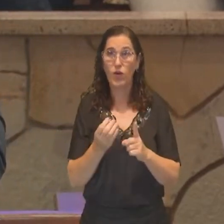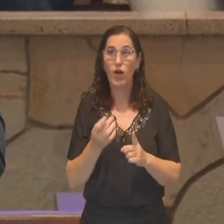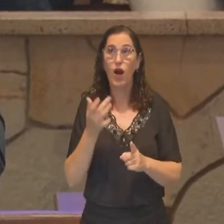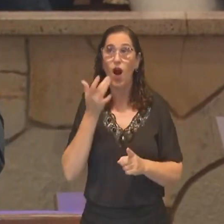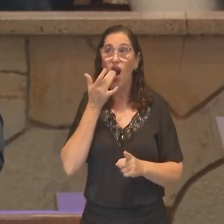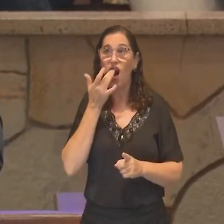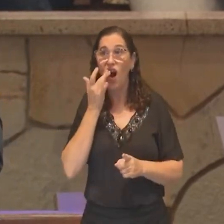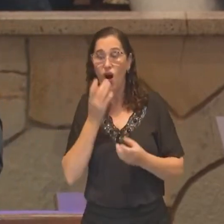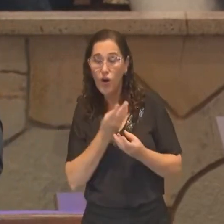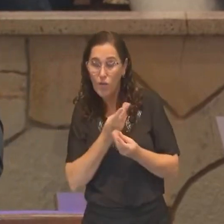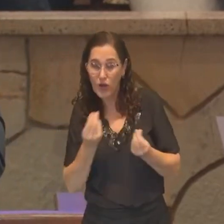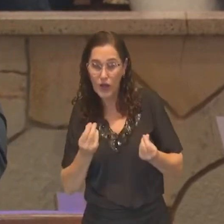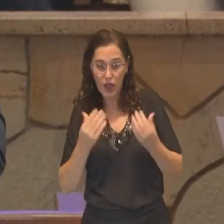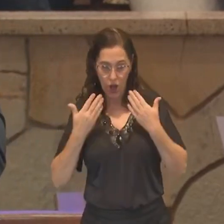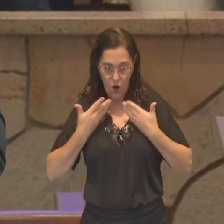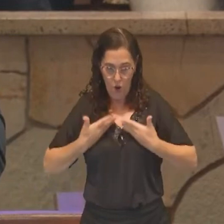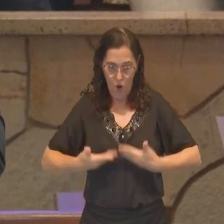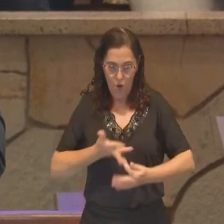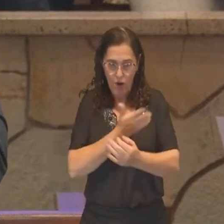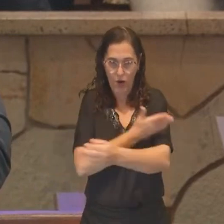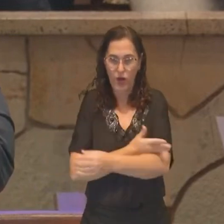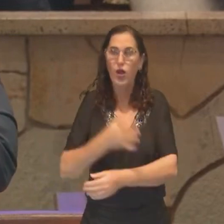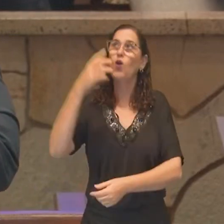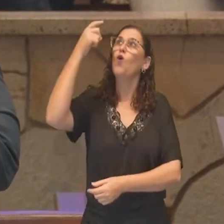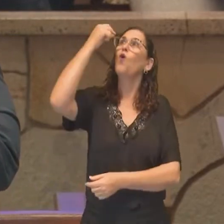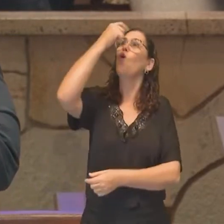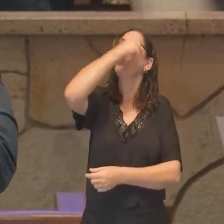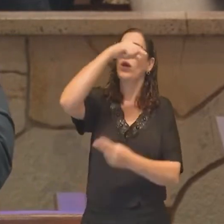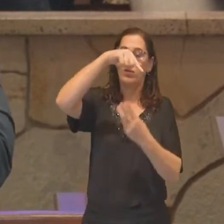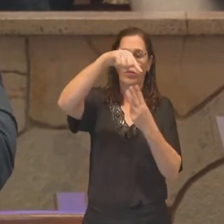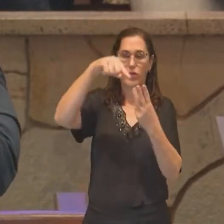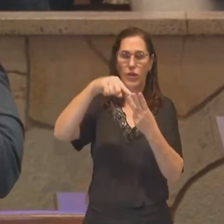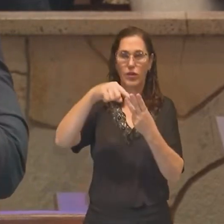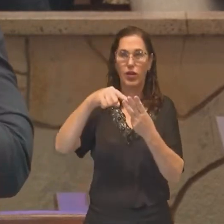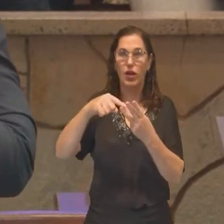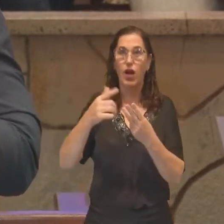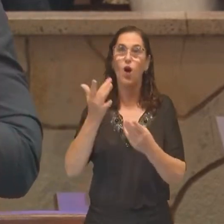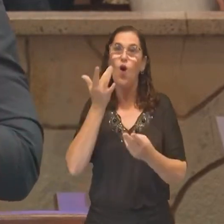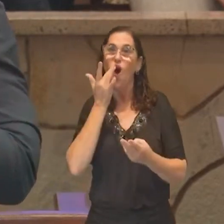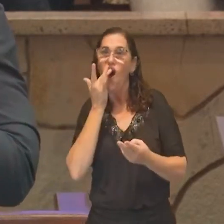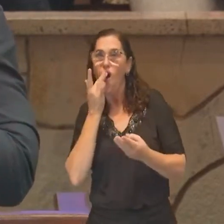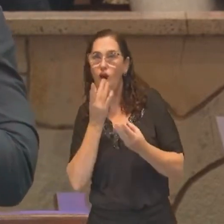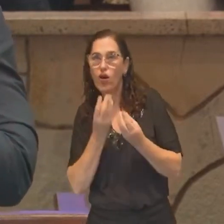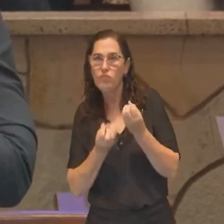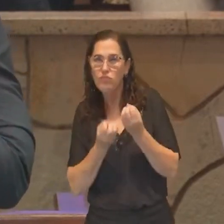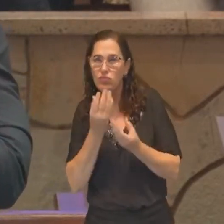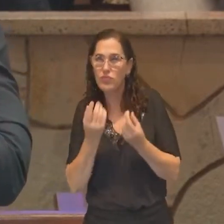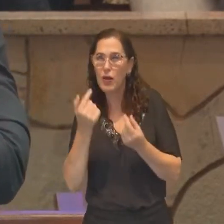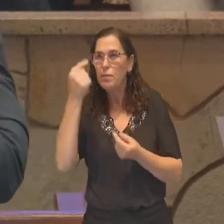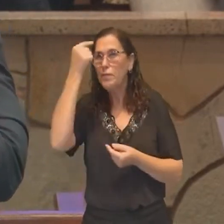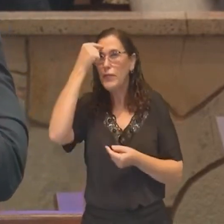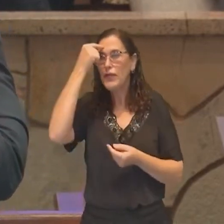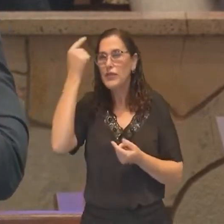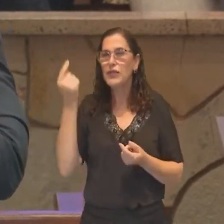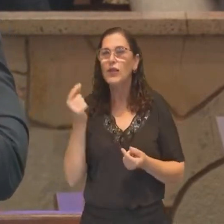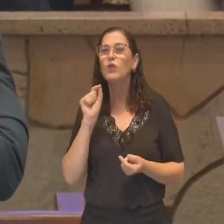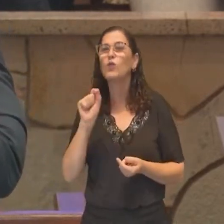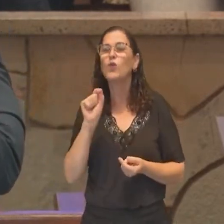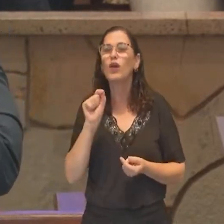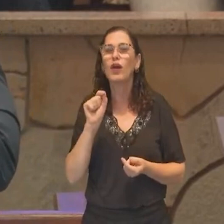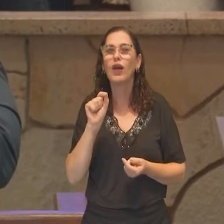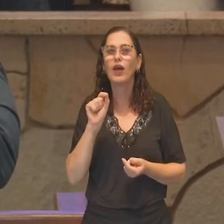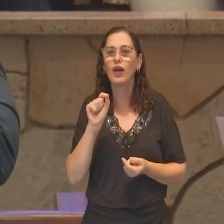refinado, sobre as roupas brancas e sobre o colírio. O ouro refinado, pensando ali